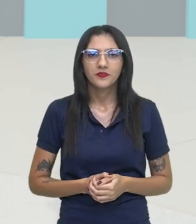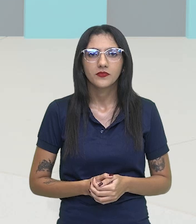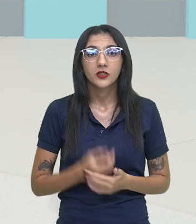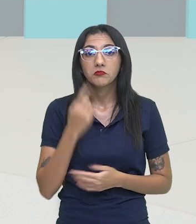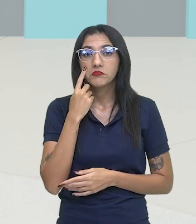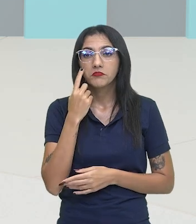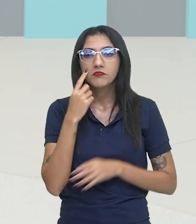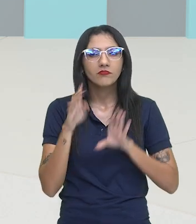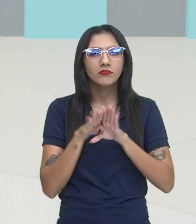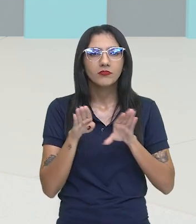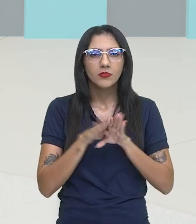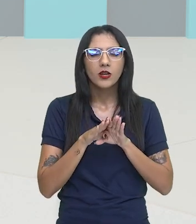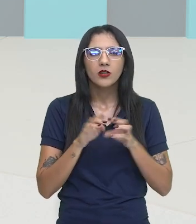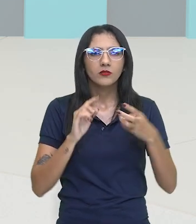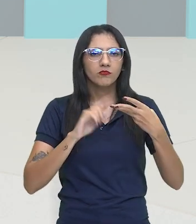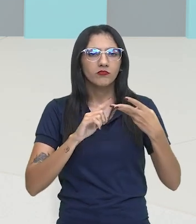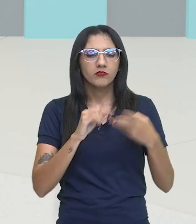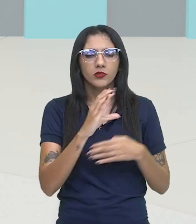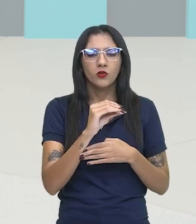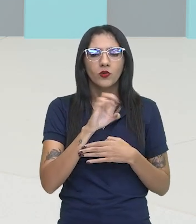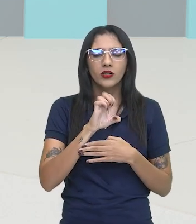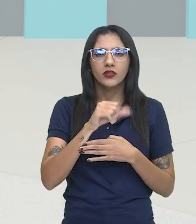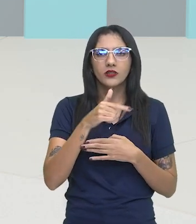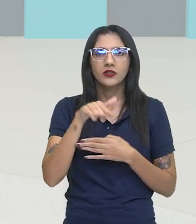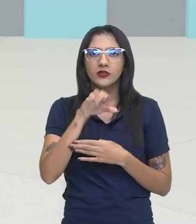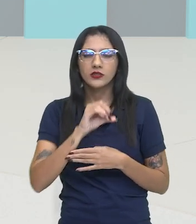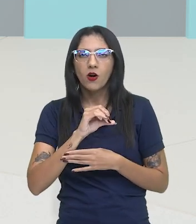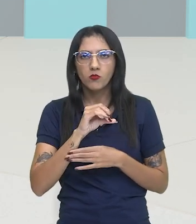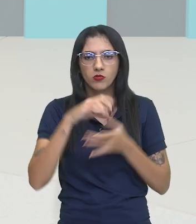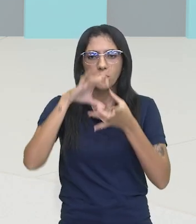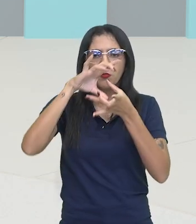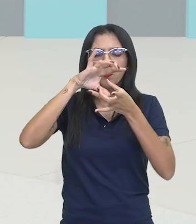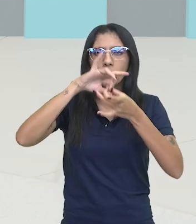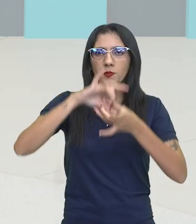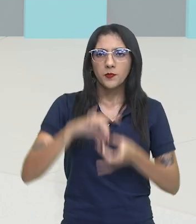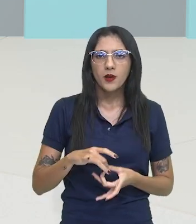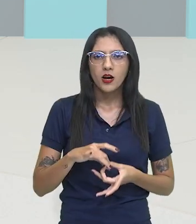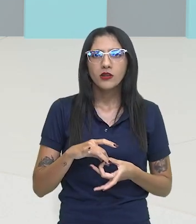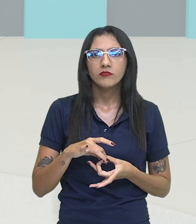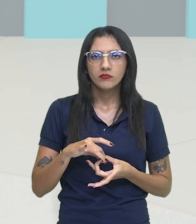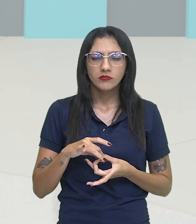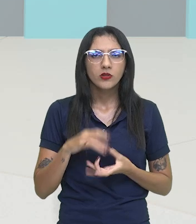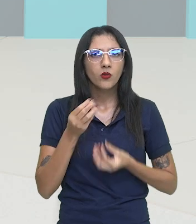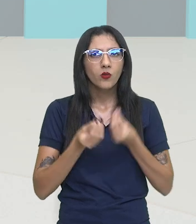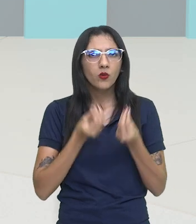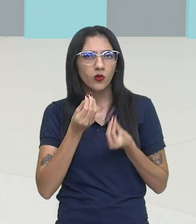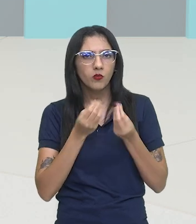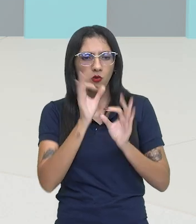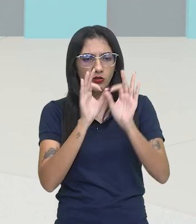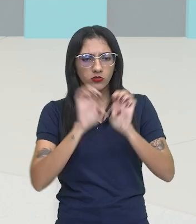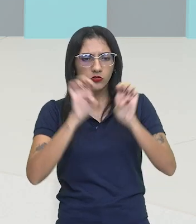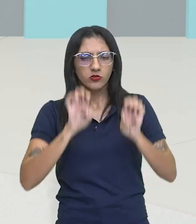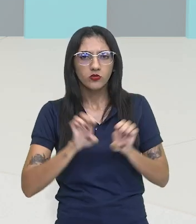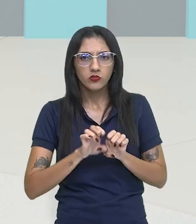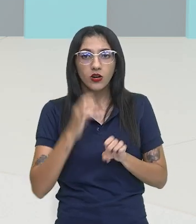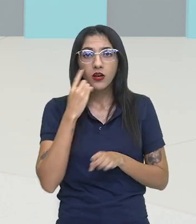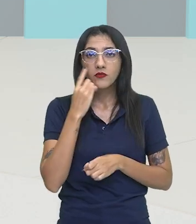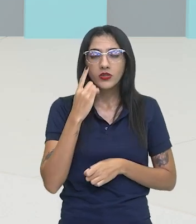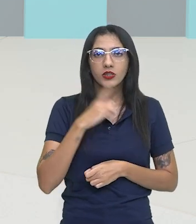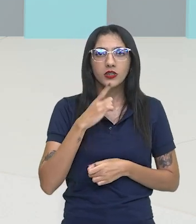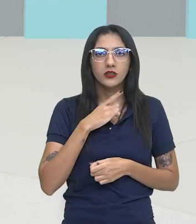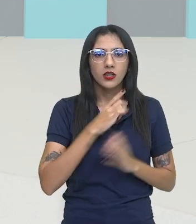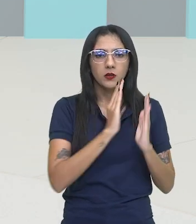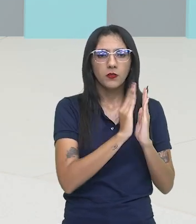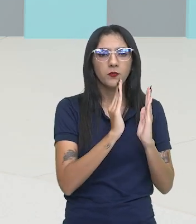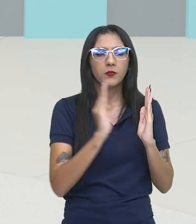é a coesão textual, que é justamente a ligação desse texto, a gente vai ligar o texto. E aí eu falei da coesão